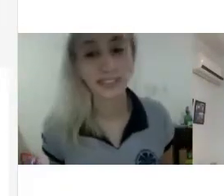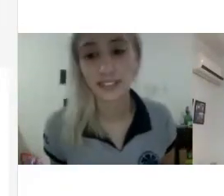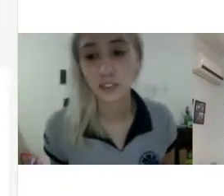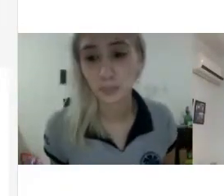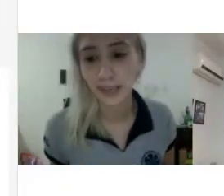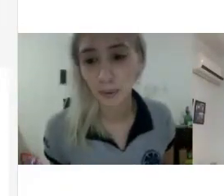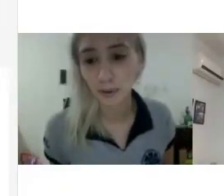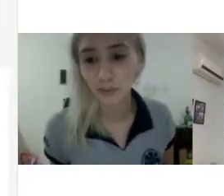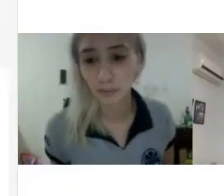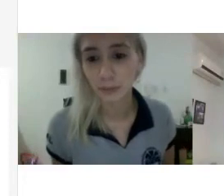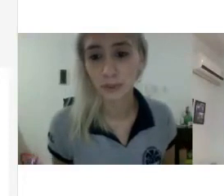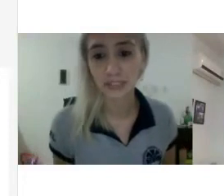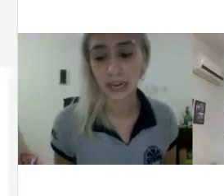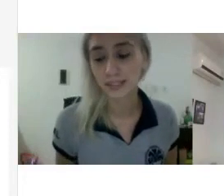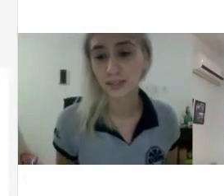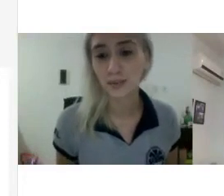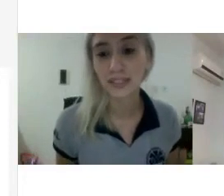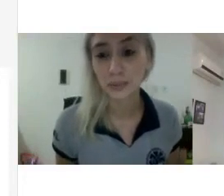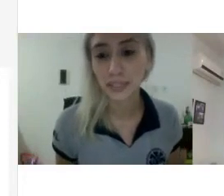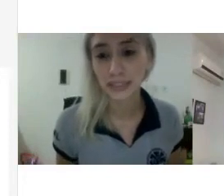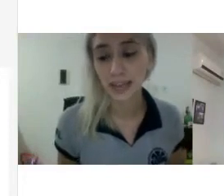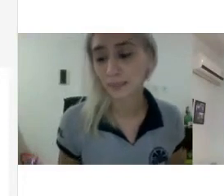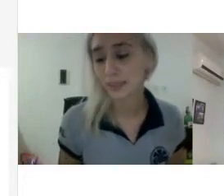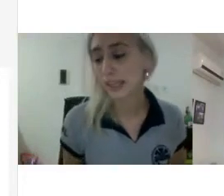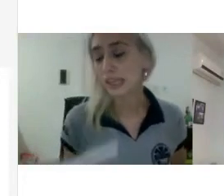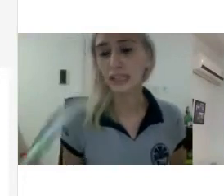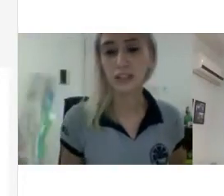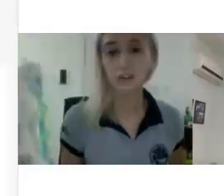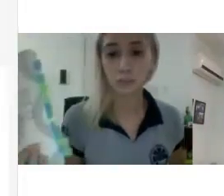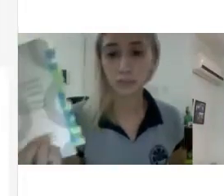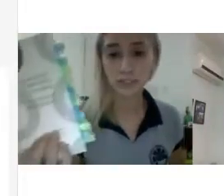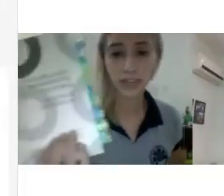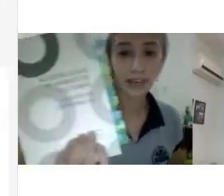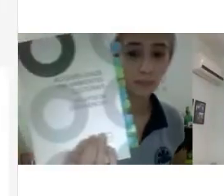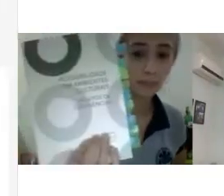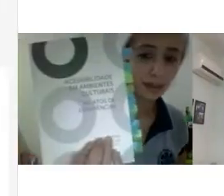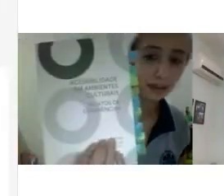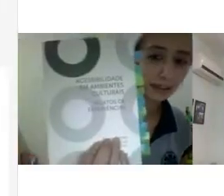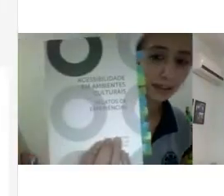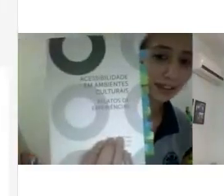minha estante pegar o meu livro para mostrar a situação que ele está. Então, eu vou mostrar